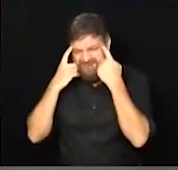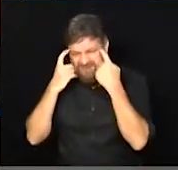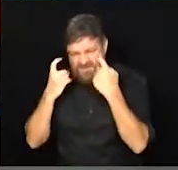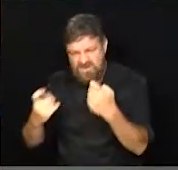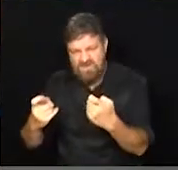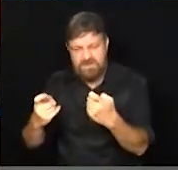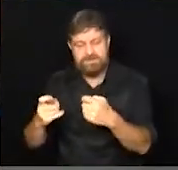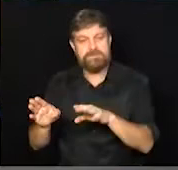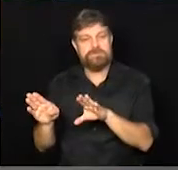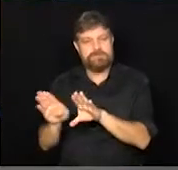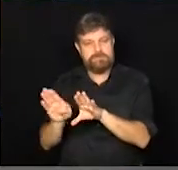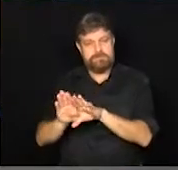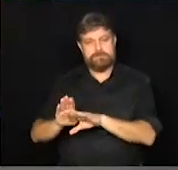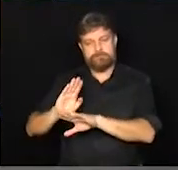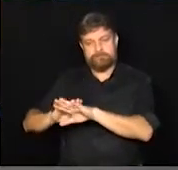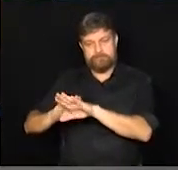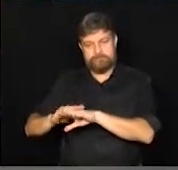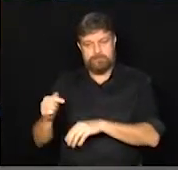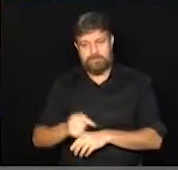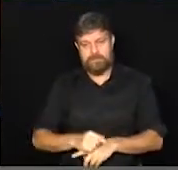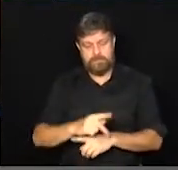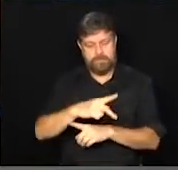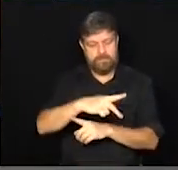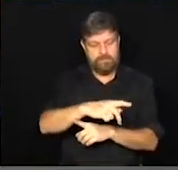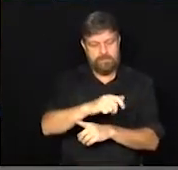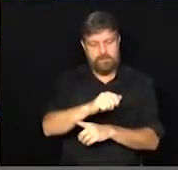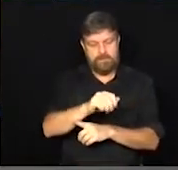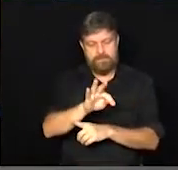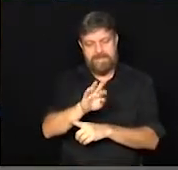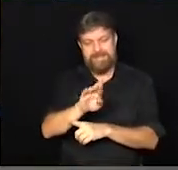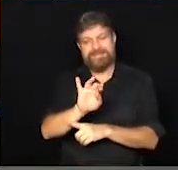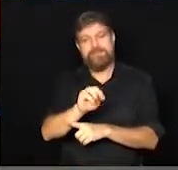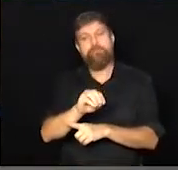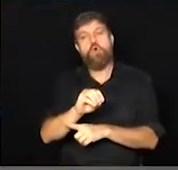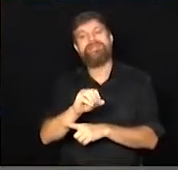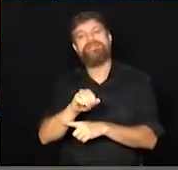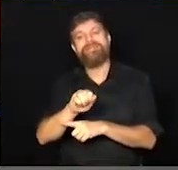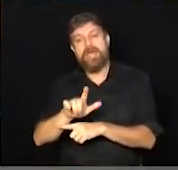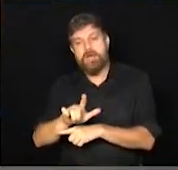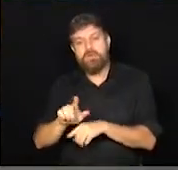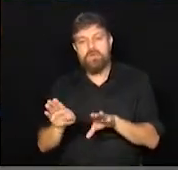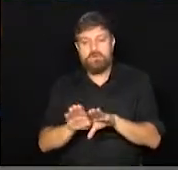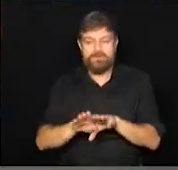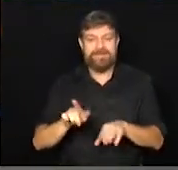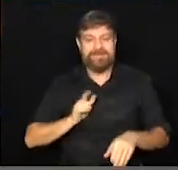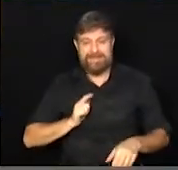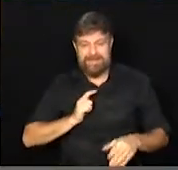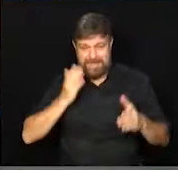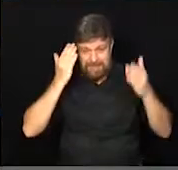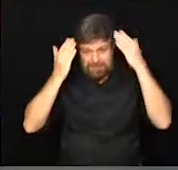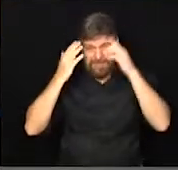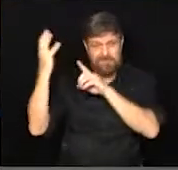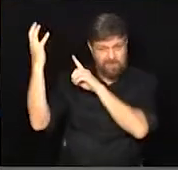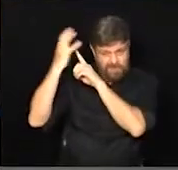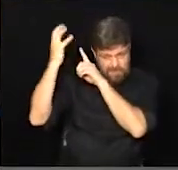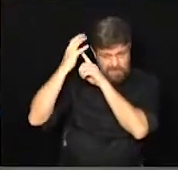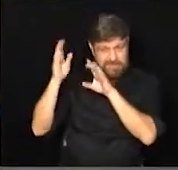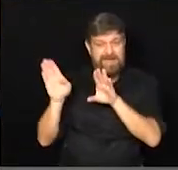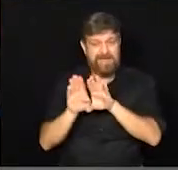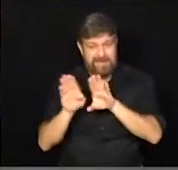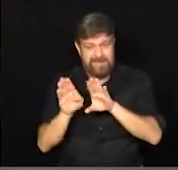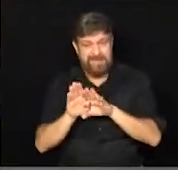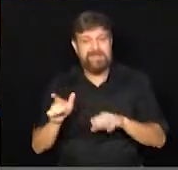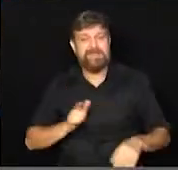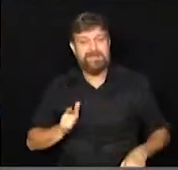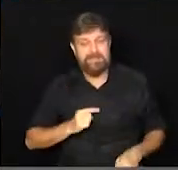Então, tudo isso é violência patrimonial. A violência psicológica, a violência sexual, que pode acontecer dentro de